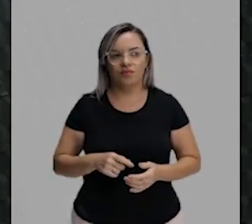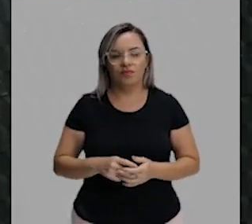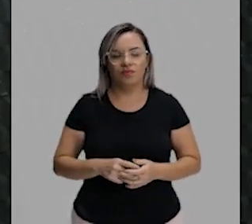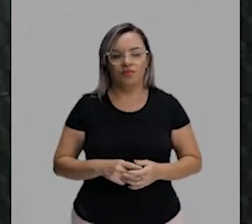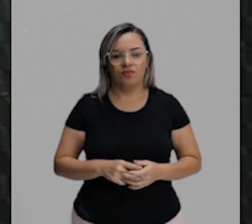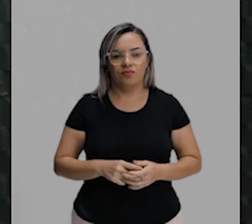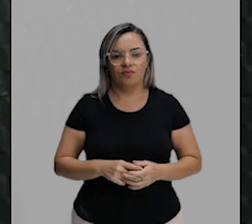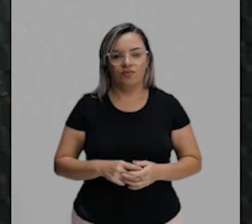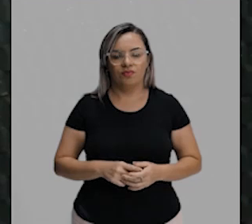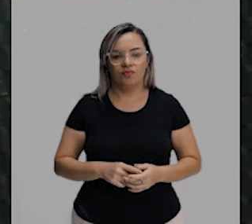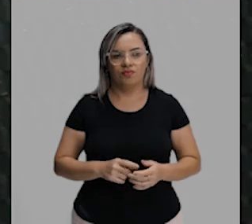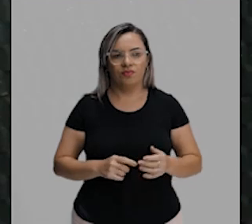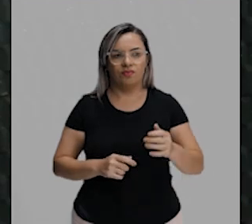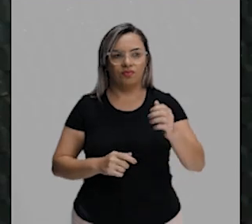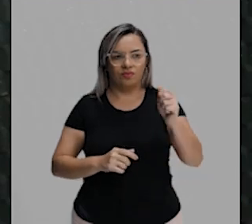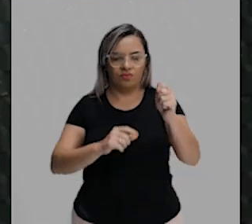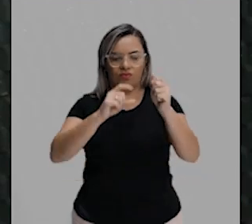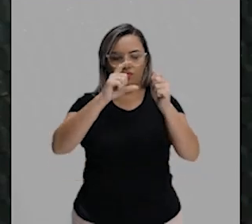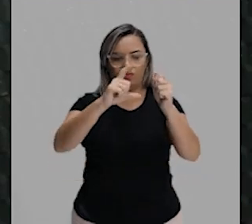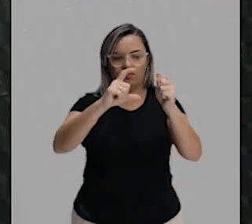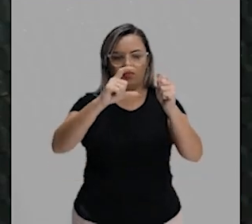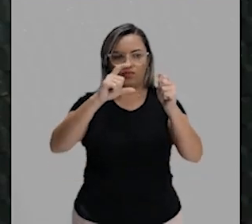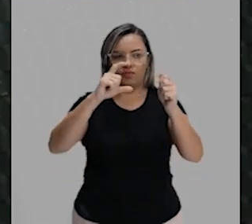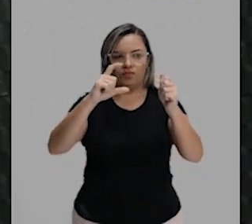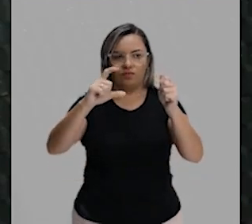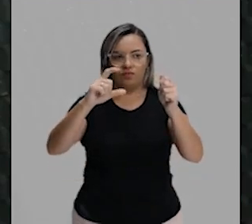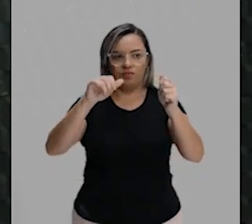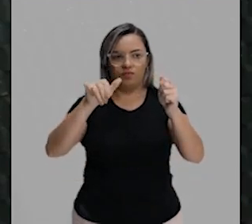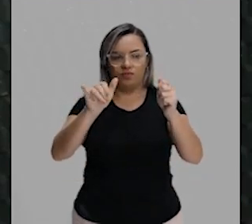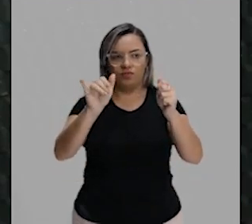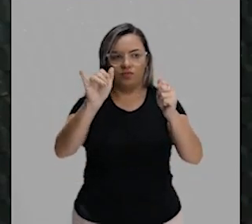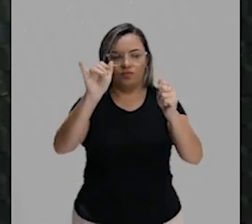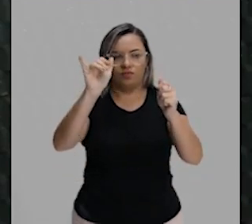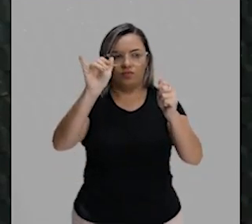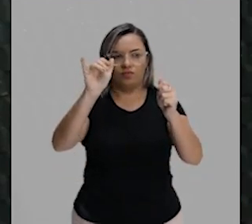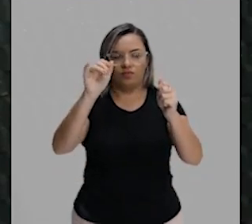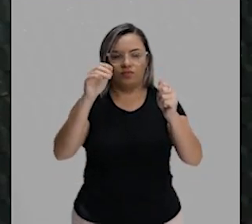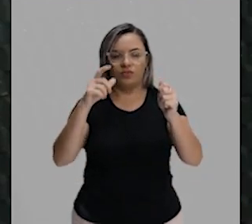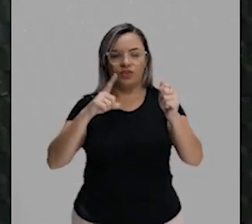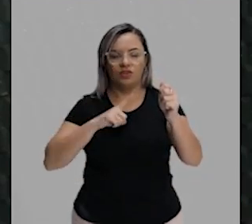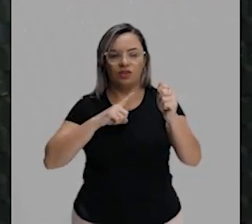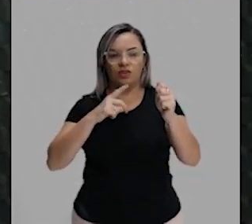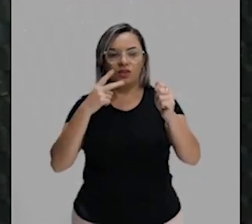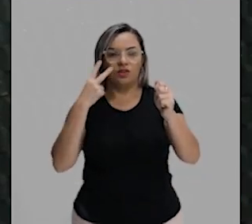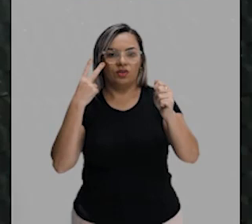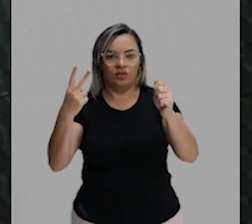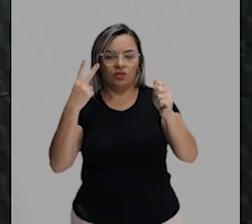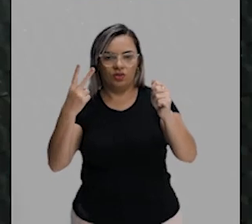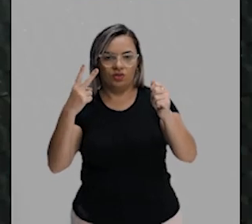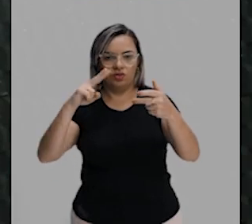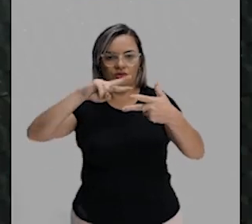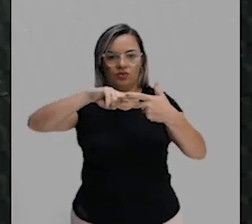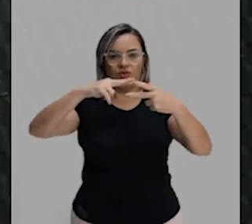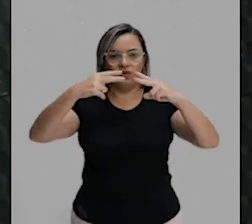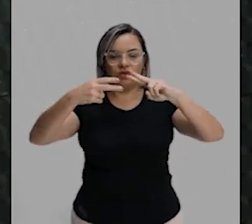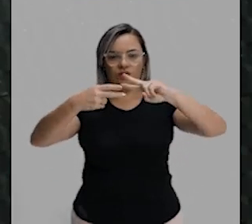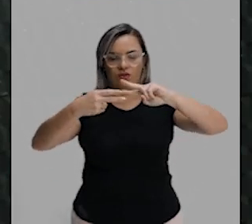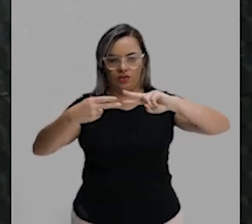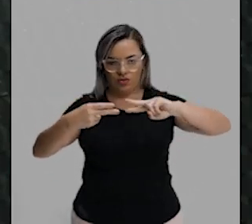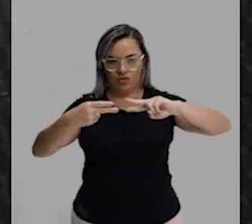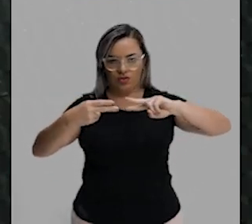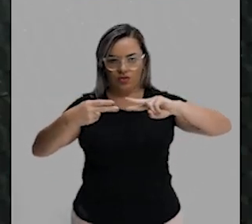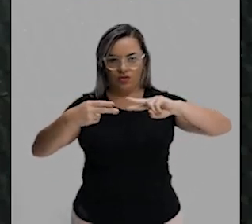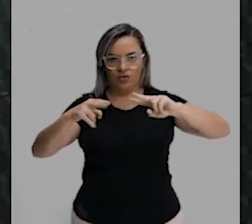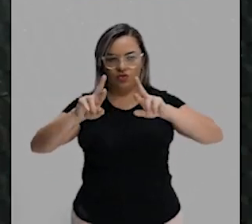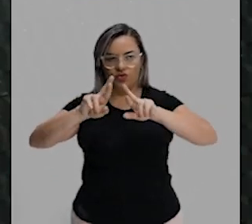aqui, heterozigoto, né? Por que chama de heterozigoto? Tem 2 alelos diferentes. Um alelo A e o alelo